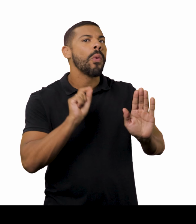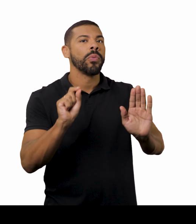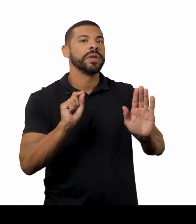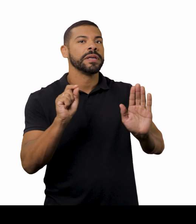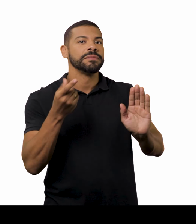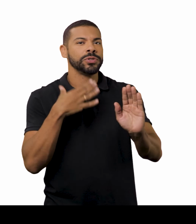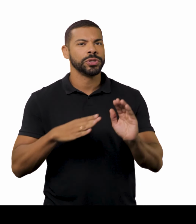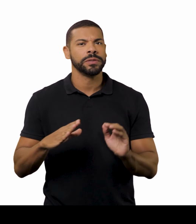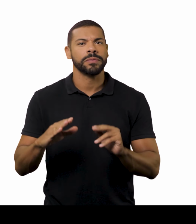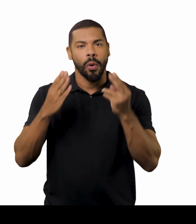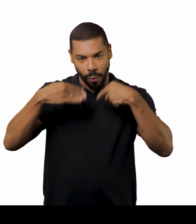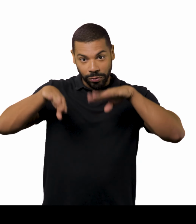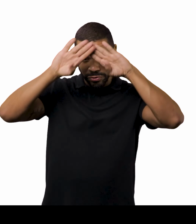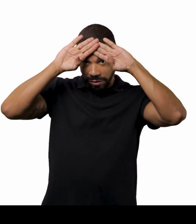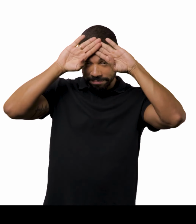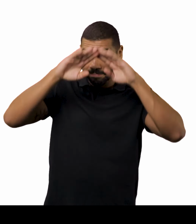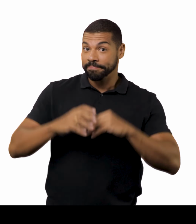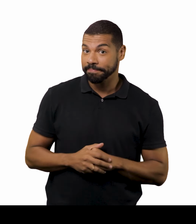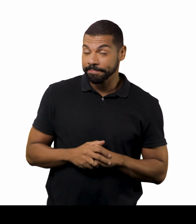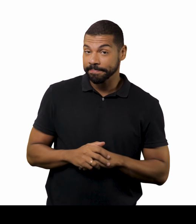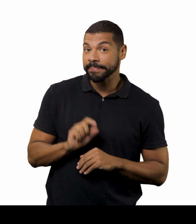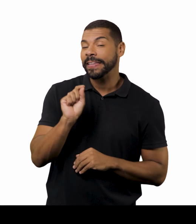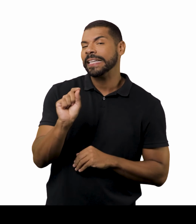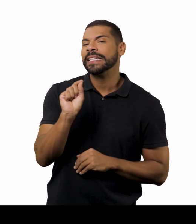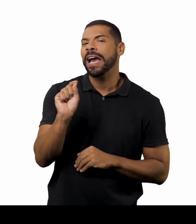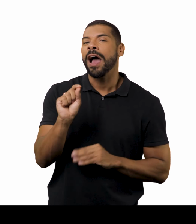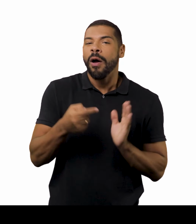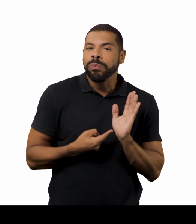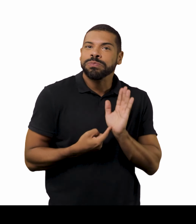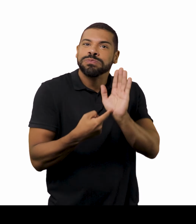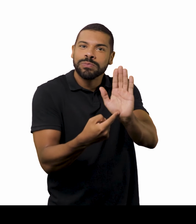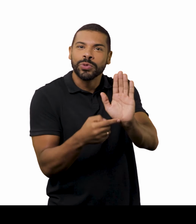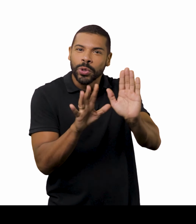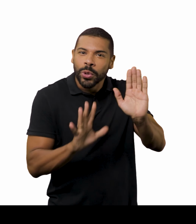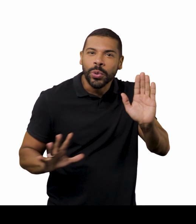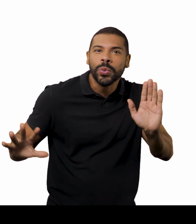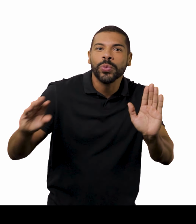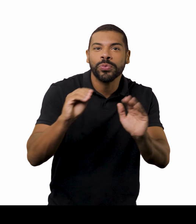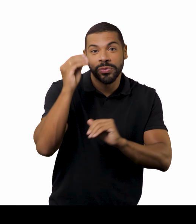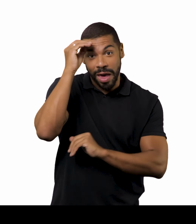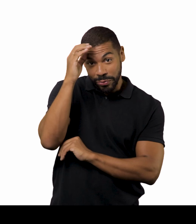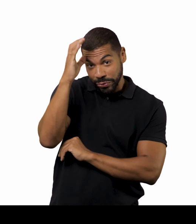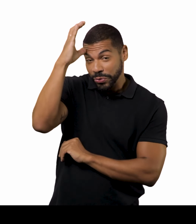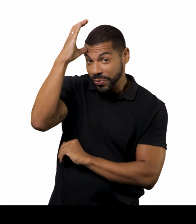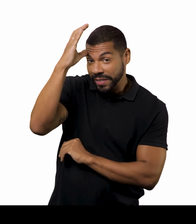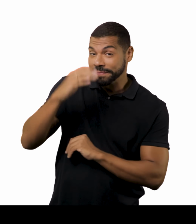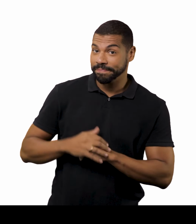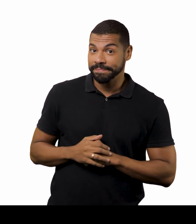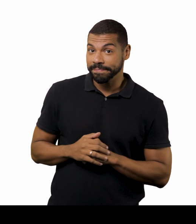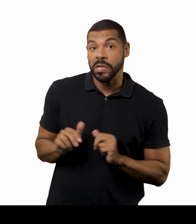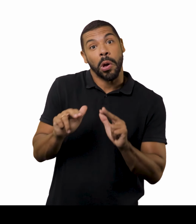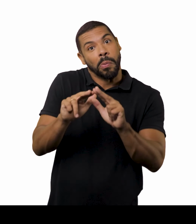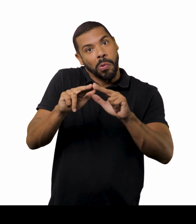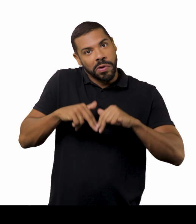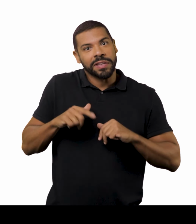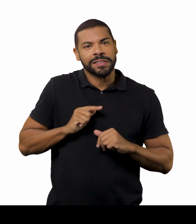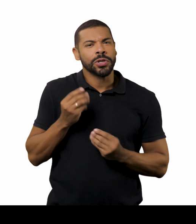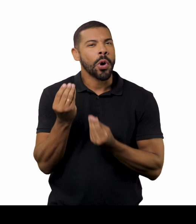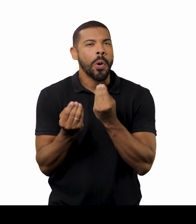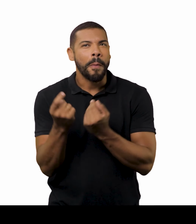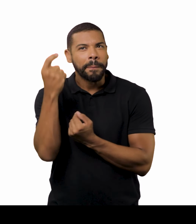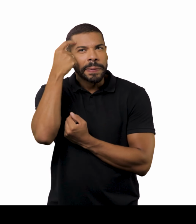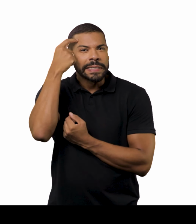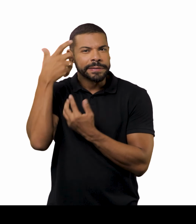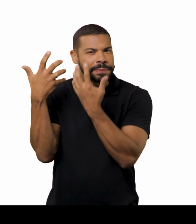roupa de orixá. Mas a gente queria fazer alguma coisa, né, que trouxesse toda a complexidade da cultura. Então, a